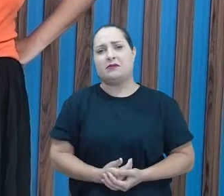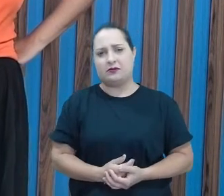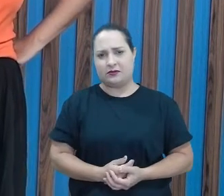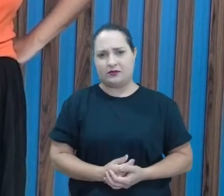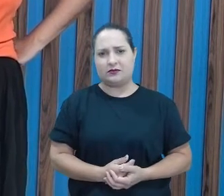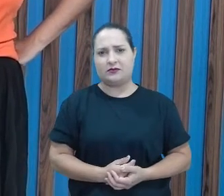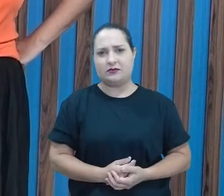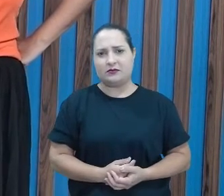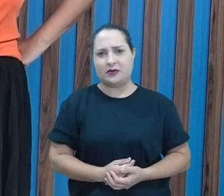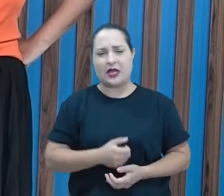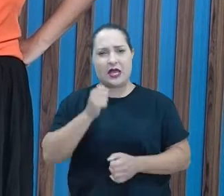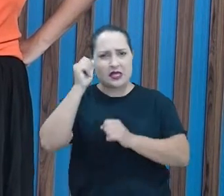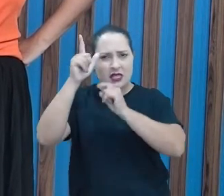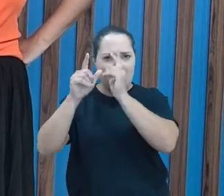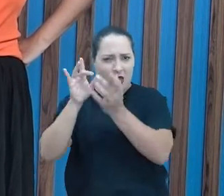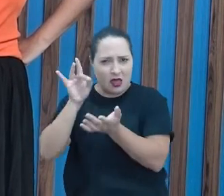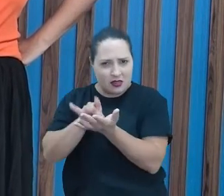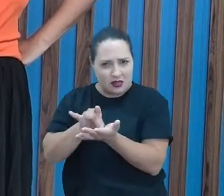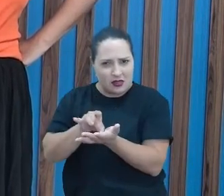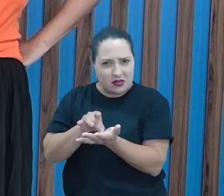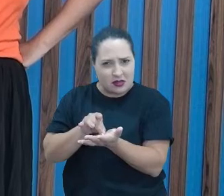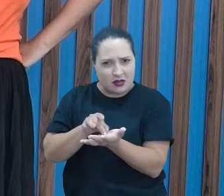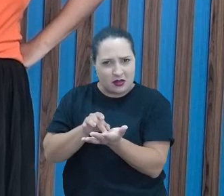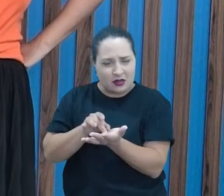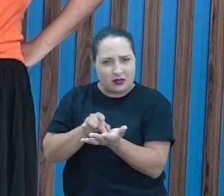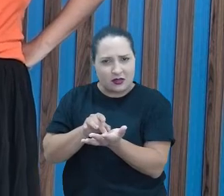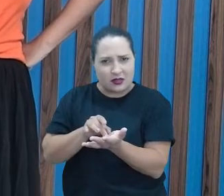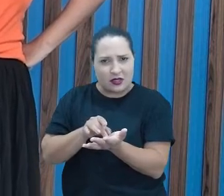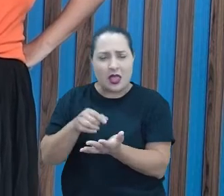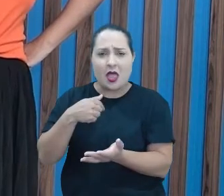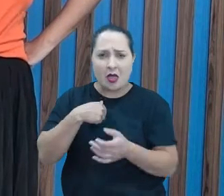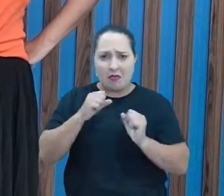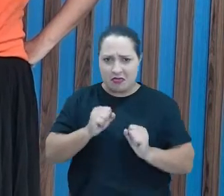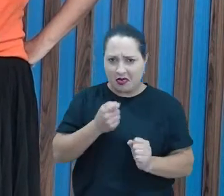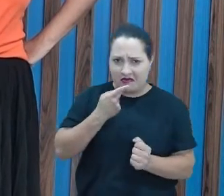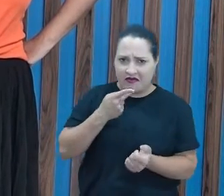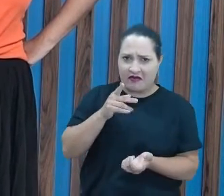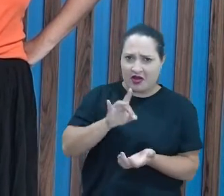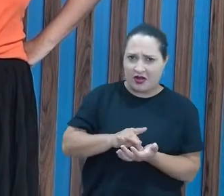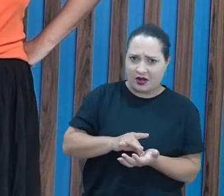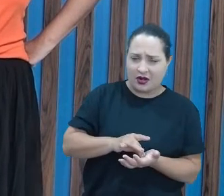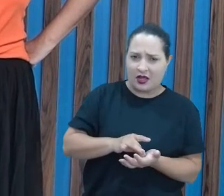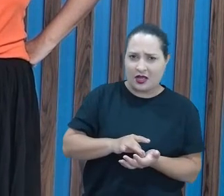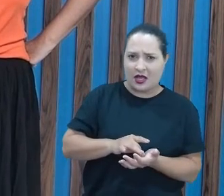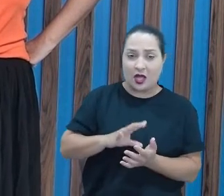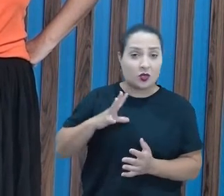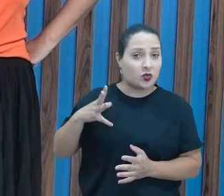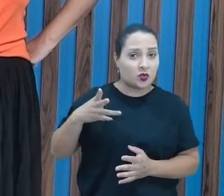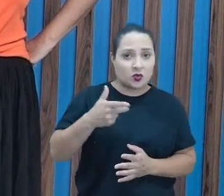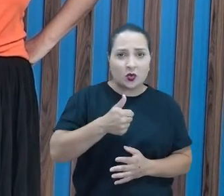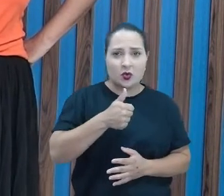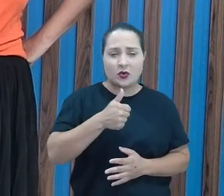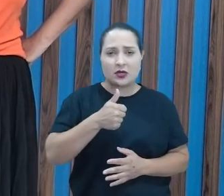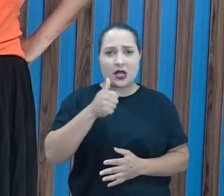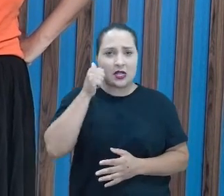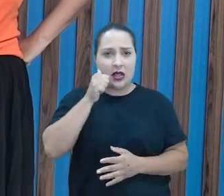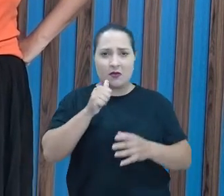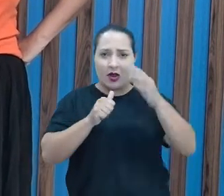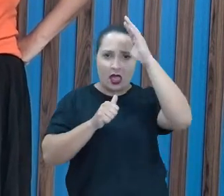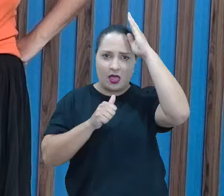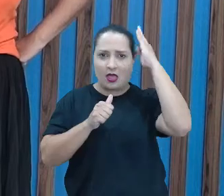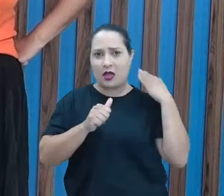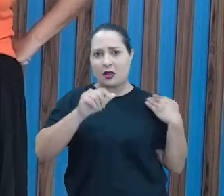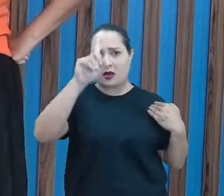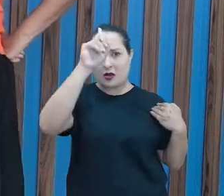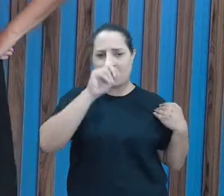ideia correta? É algo que é preciso? Eu posso falar isso sobre todas as pessoas loiras do mundo? Não posso, né, gente? Então,